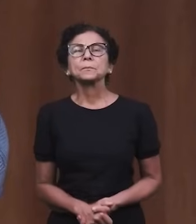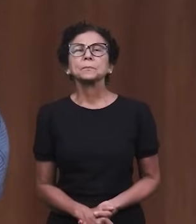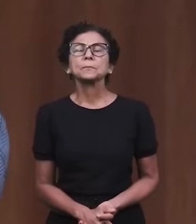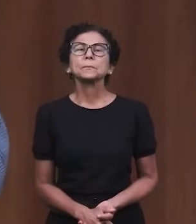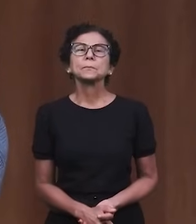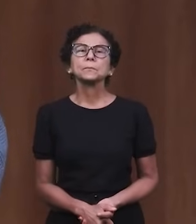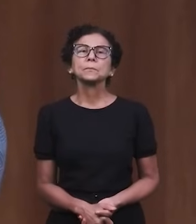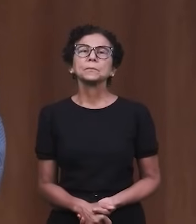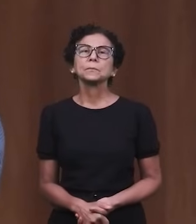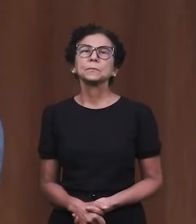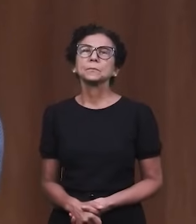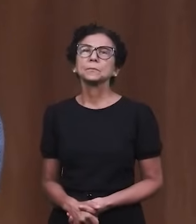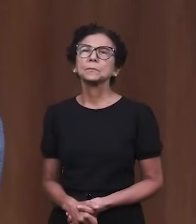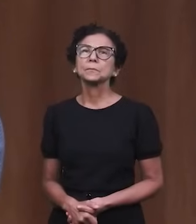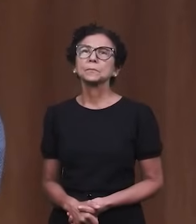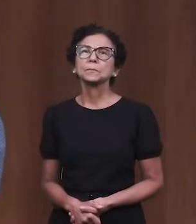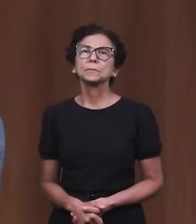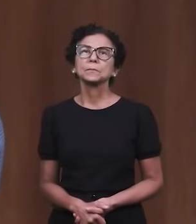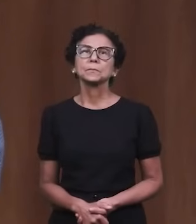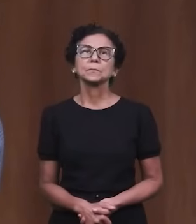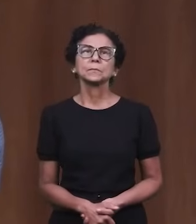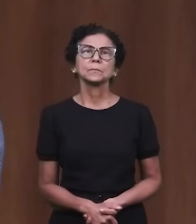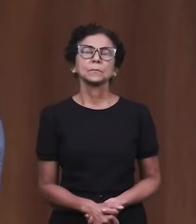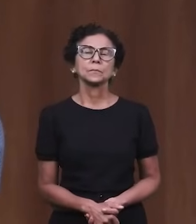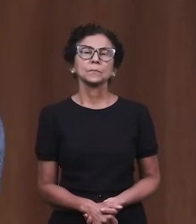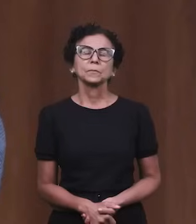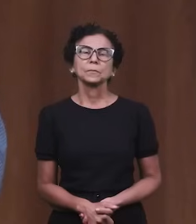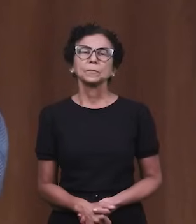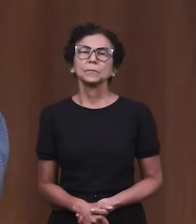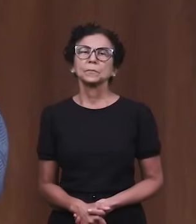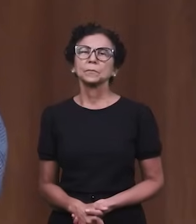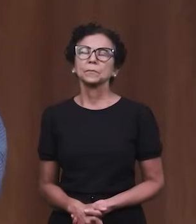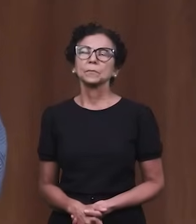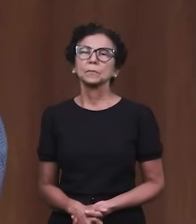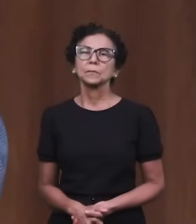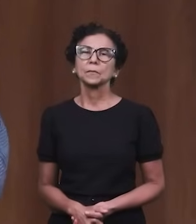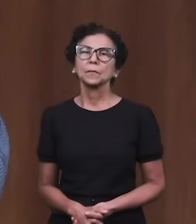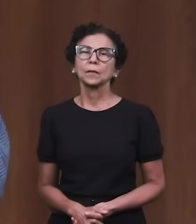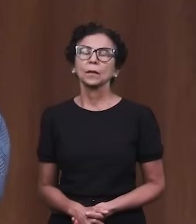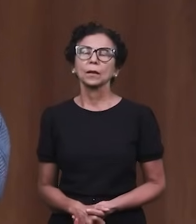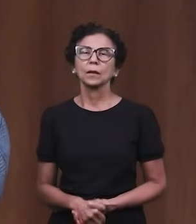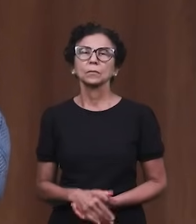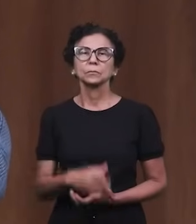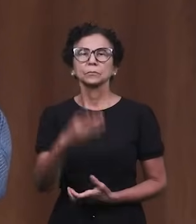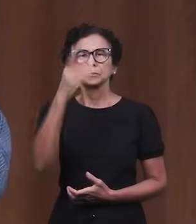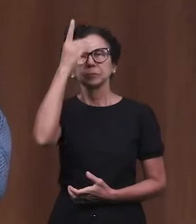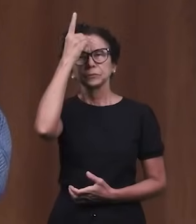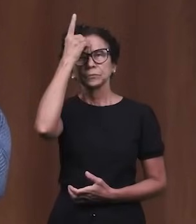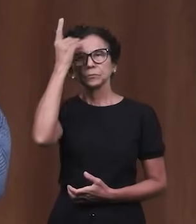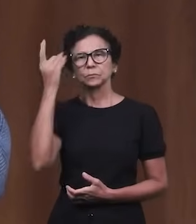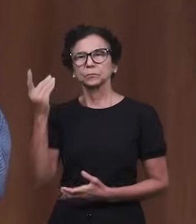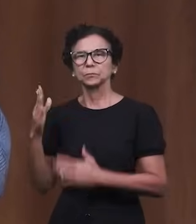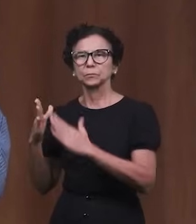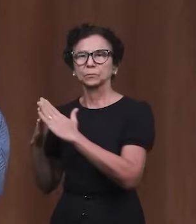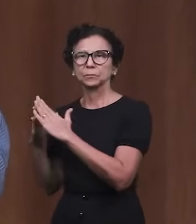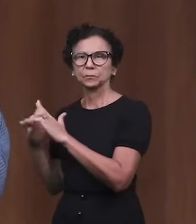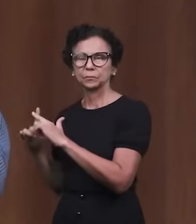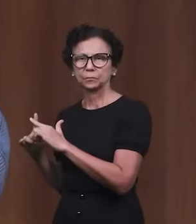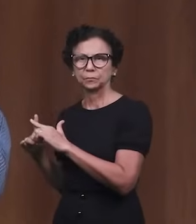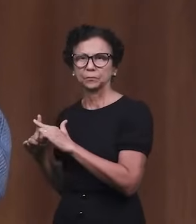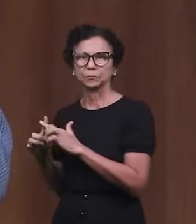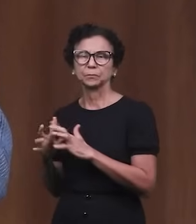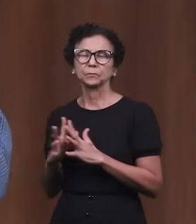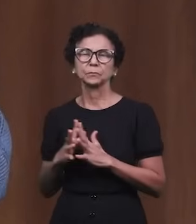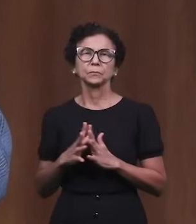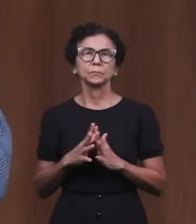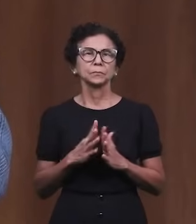sobre a importância dos dons espirituais na vida da igreja. E eu começo